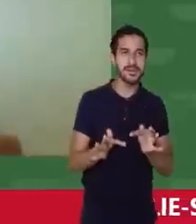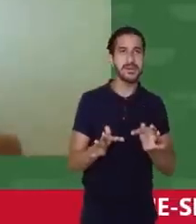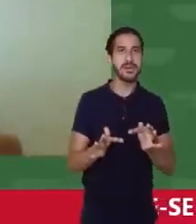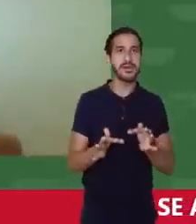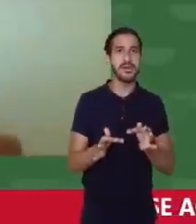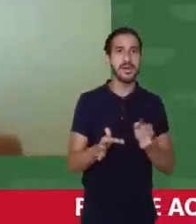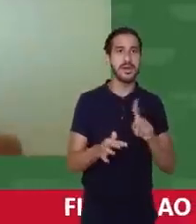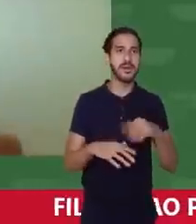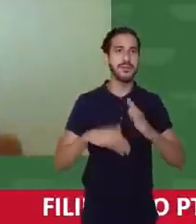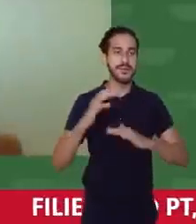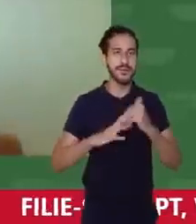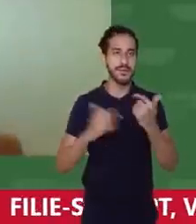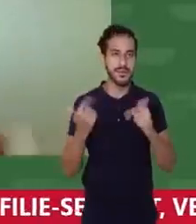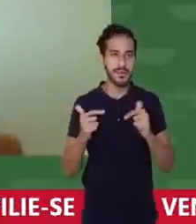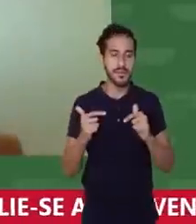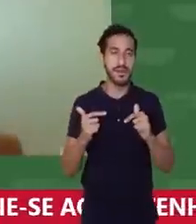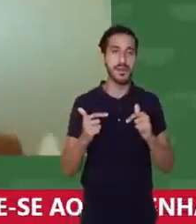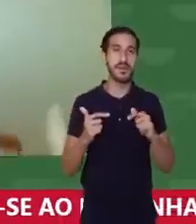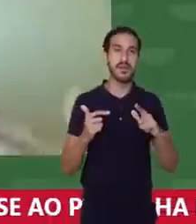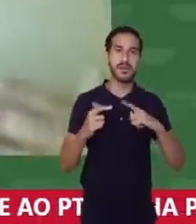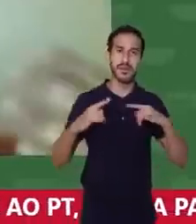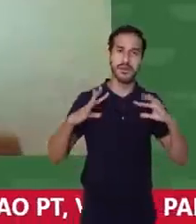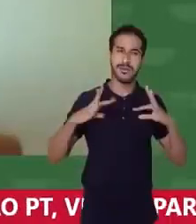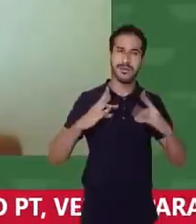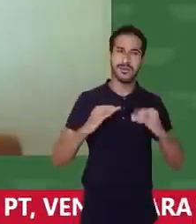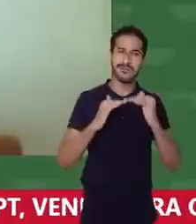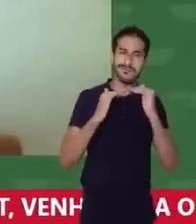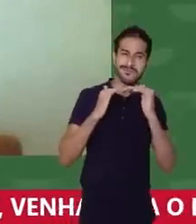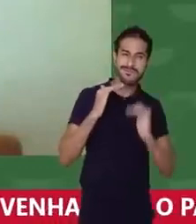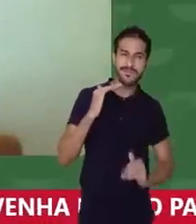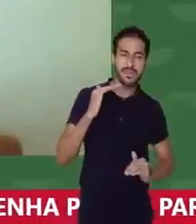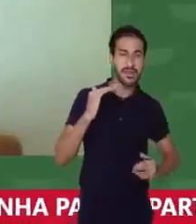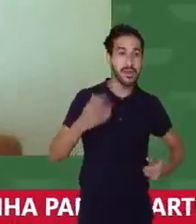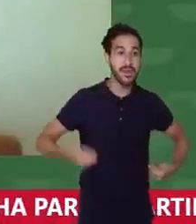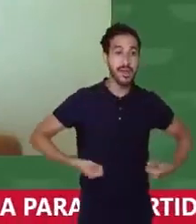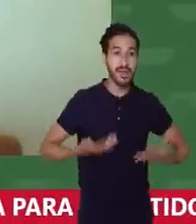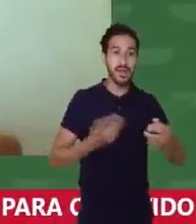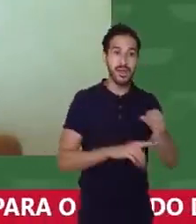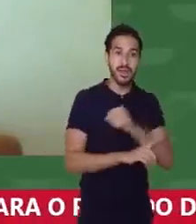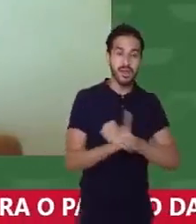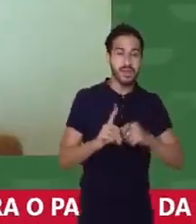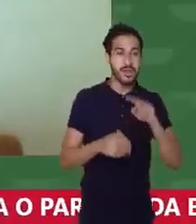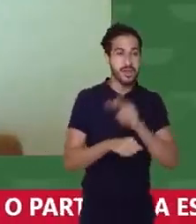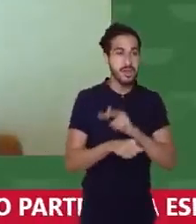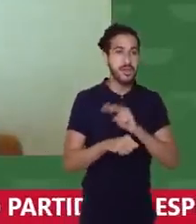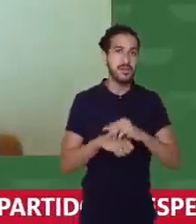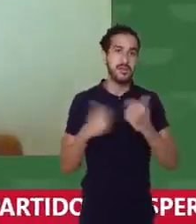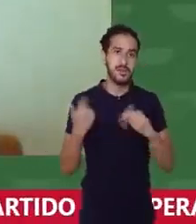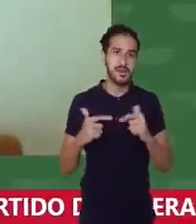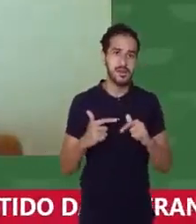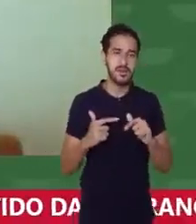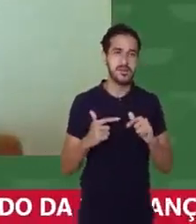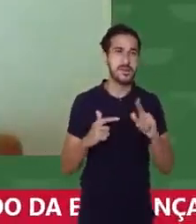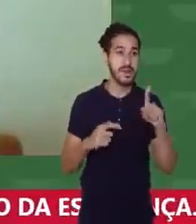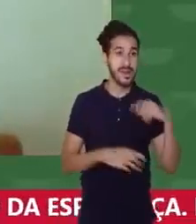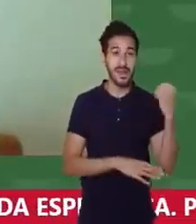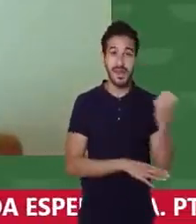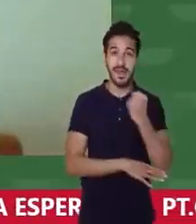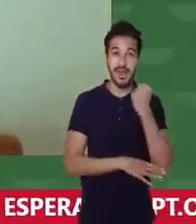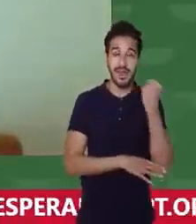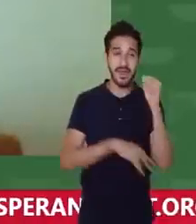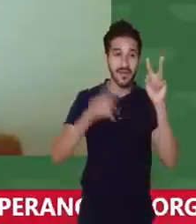trabalhador, né? Você tem toda uma redução dos gastos sociais de proteção ao trabalho, o que é